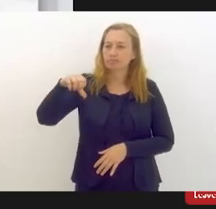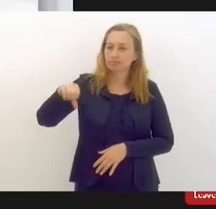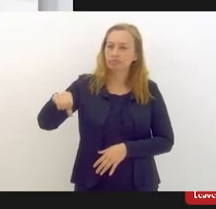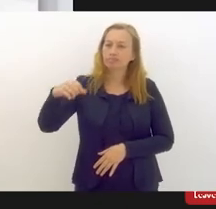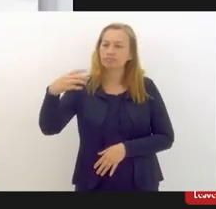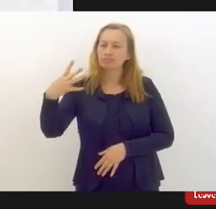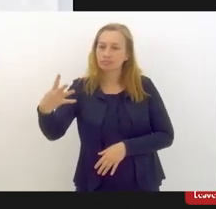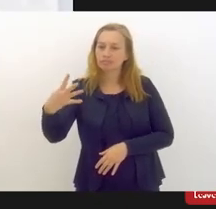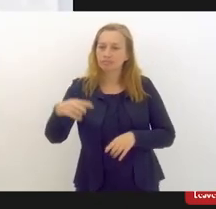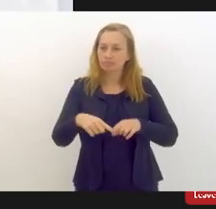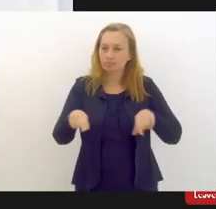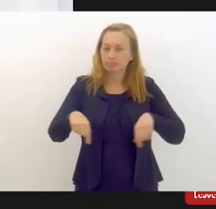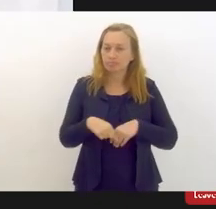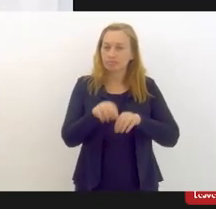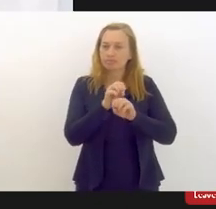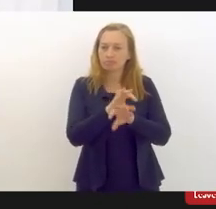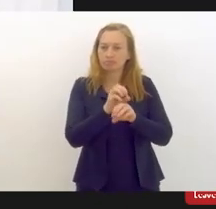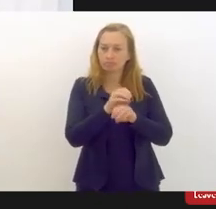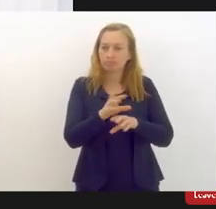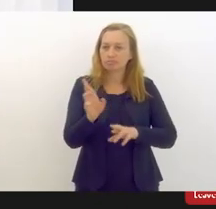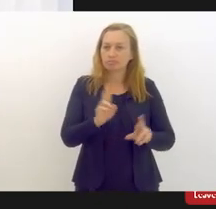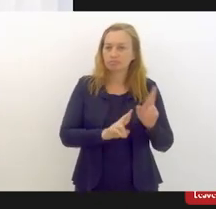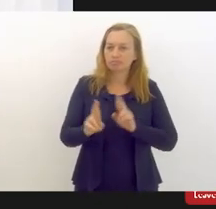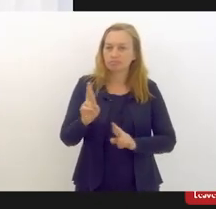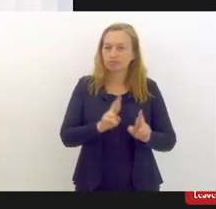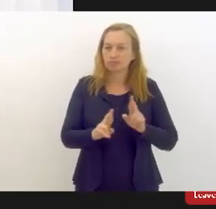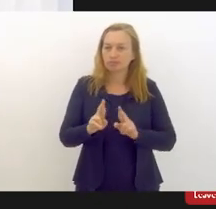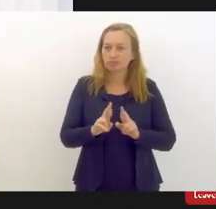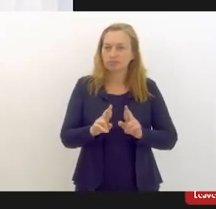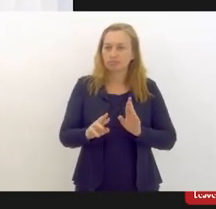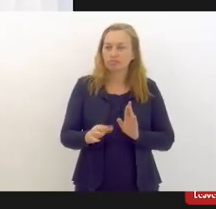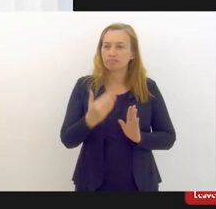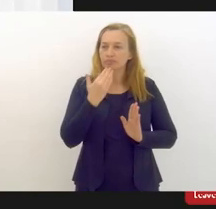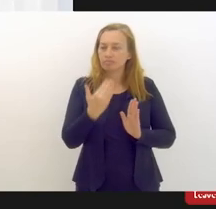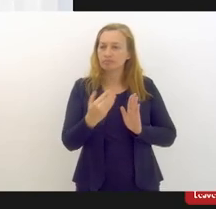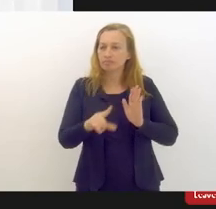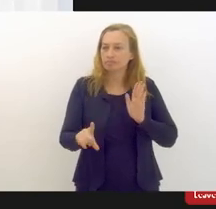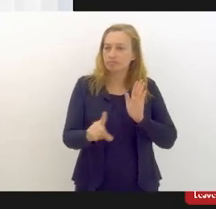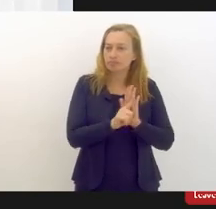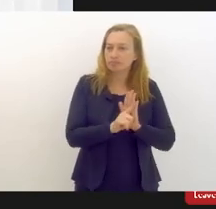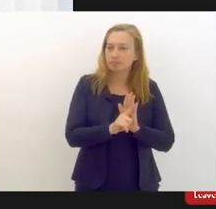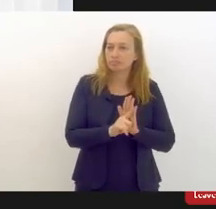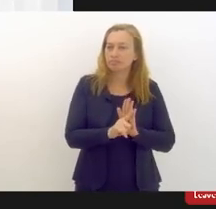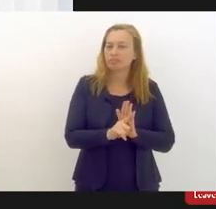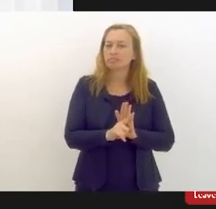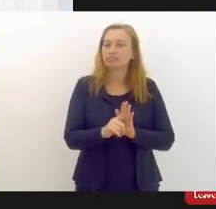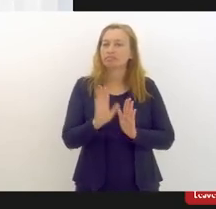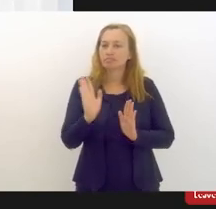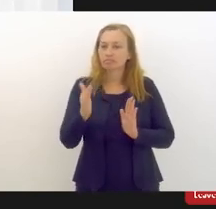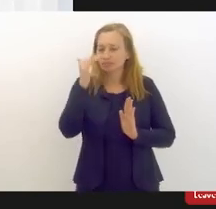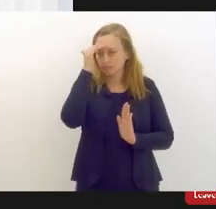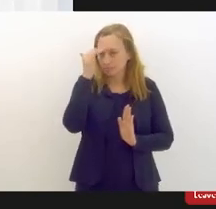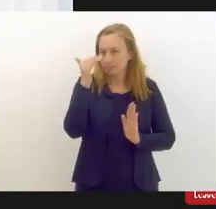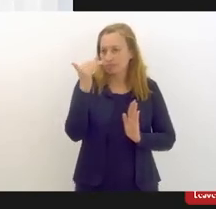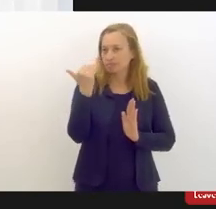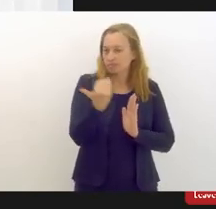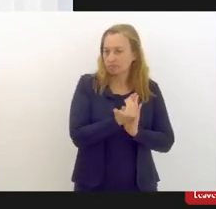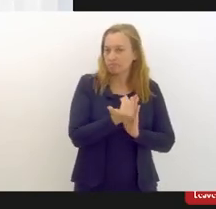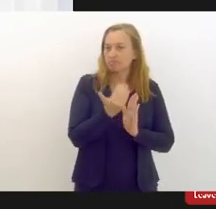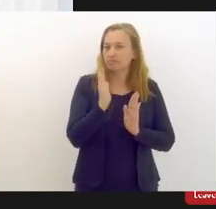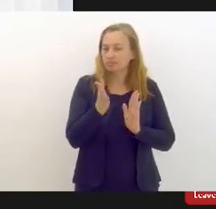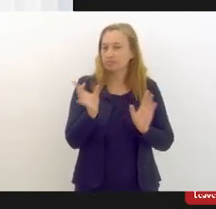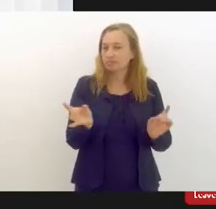1.794 salas de aula, que essa relação é pedida pela lei. E em execução, que é já avançando para